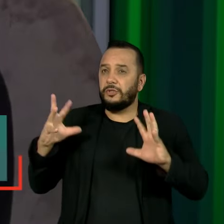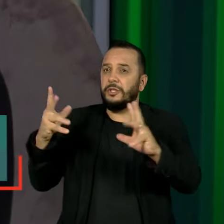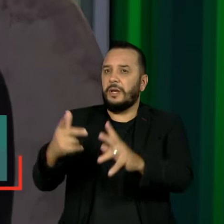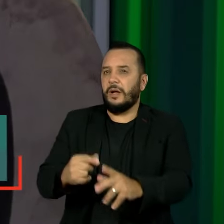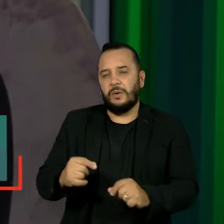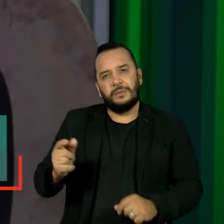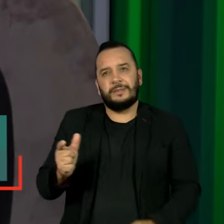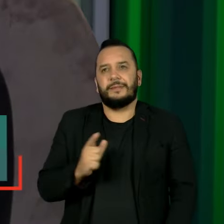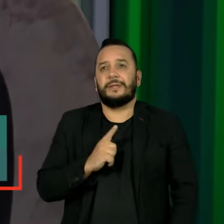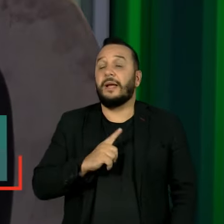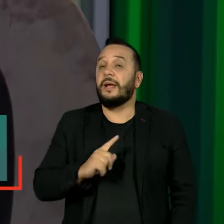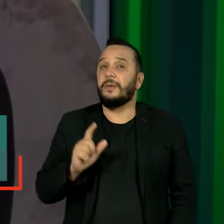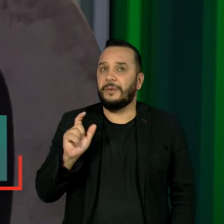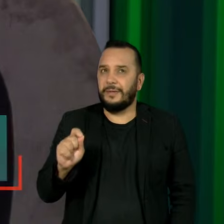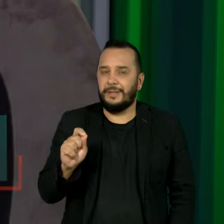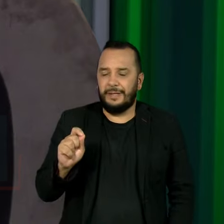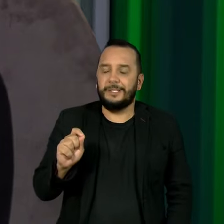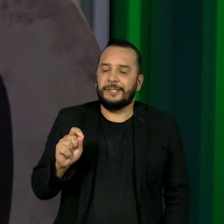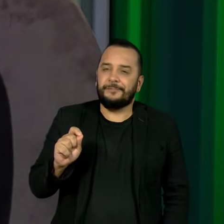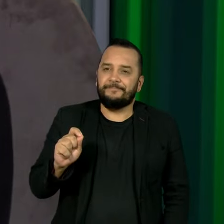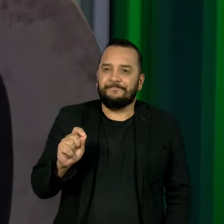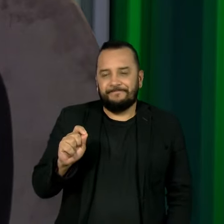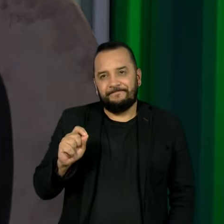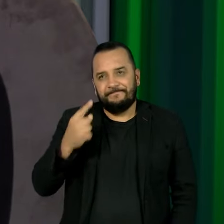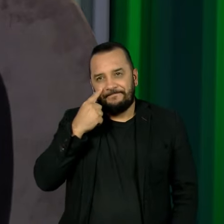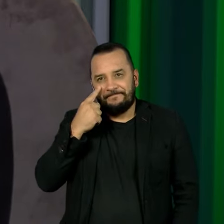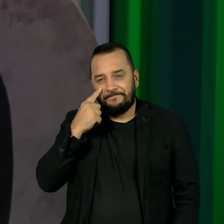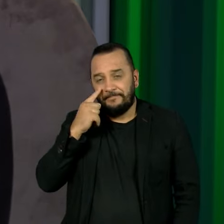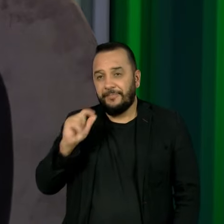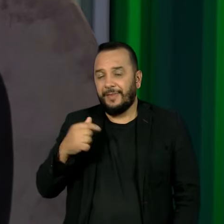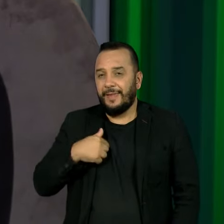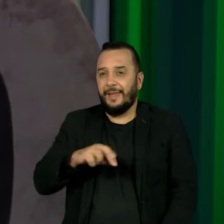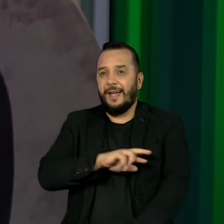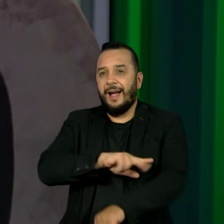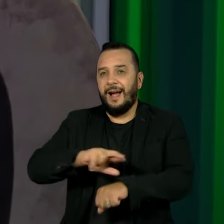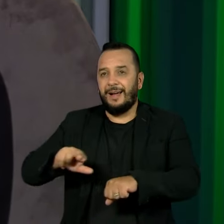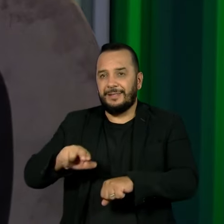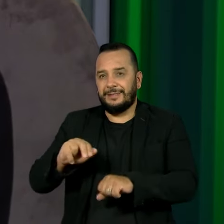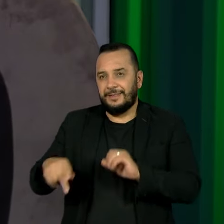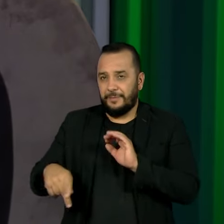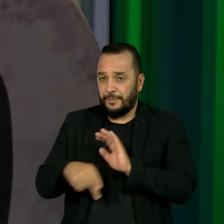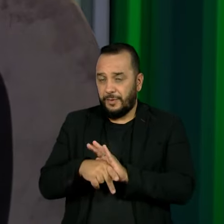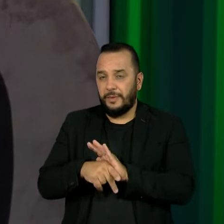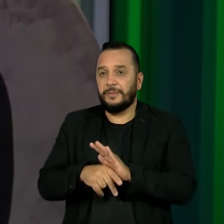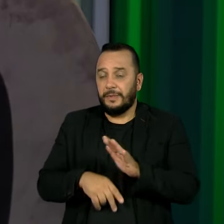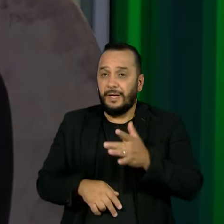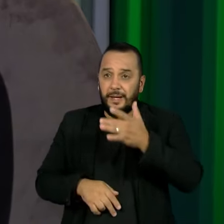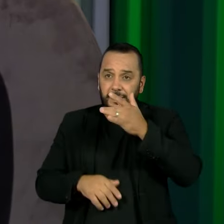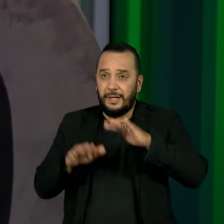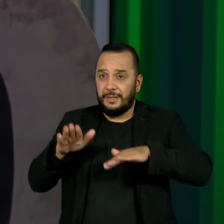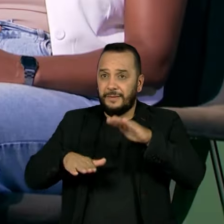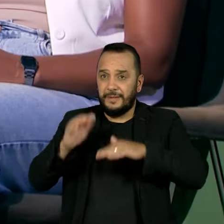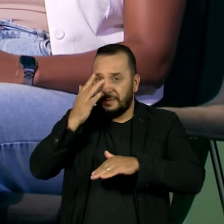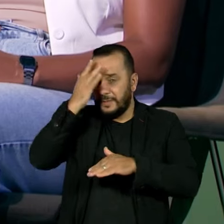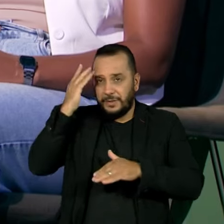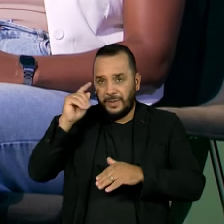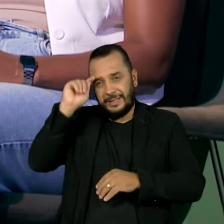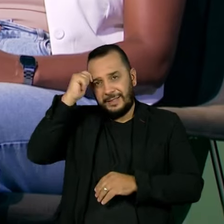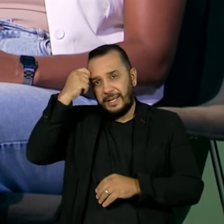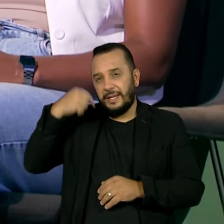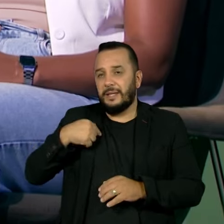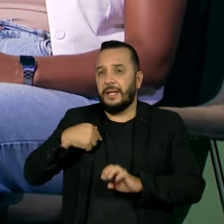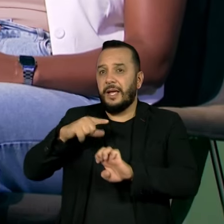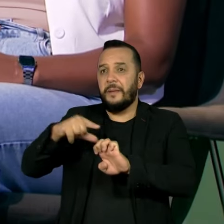nós sabemos, né? E quando a gente faz o recorte da raça, a gente entende que muitas dessas pessoas acabam por empreender por